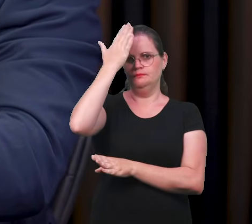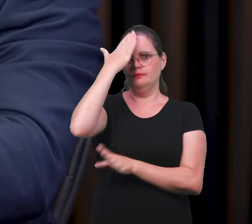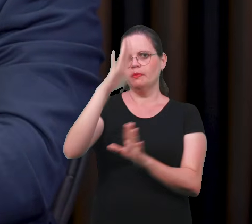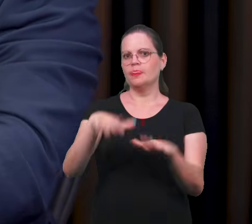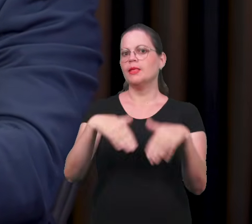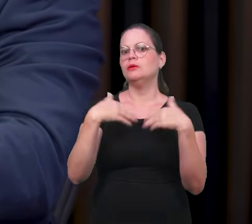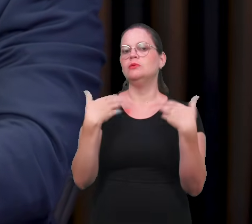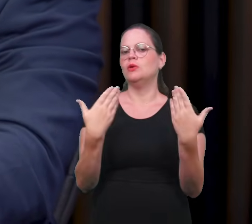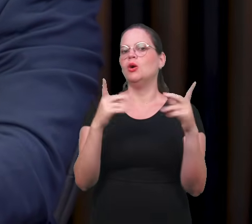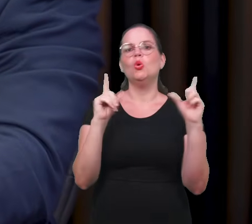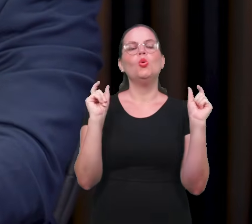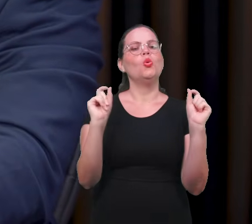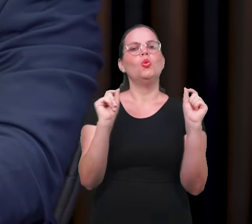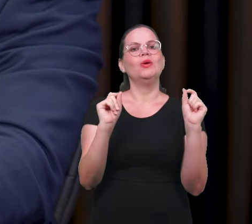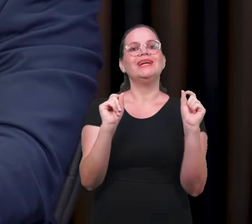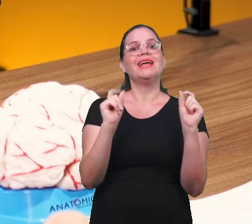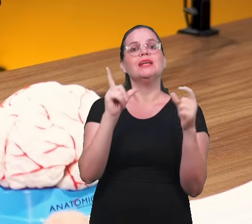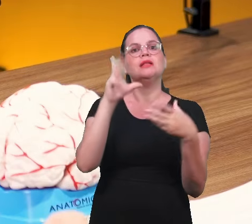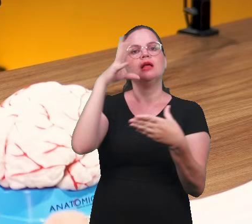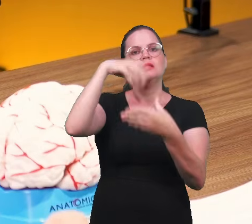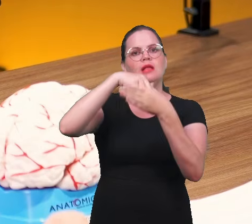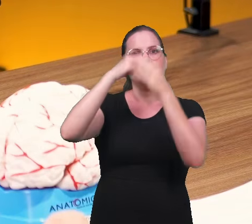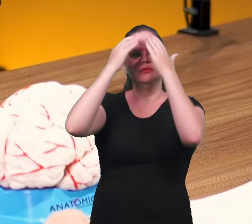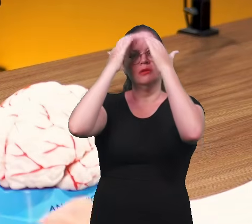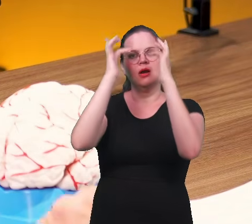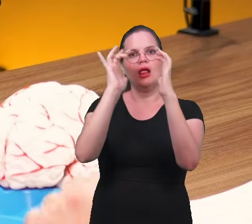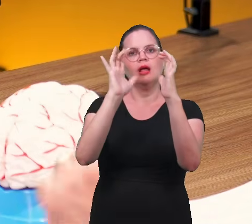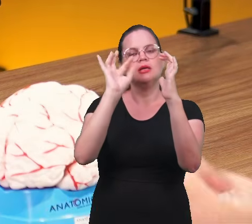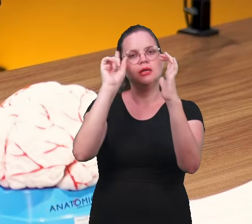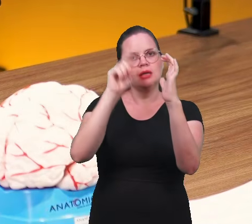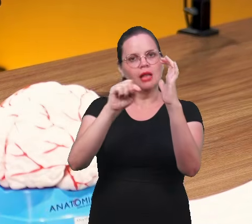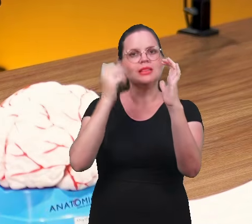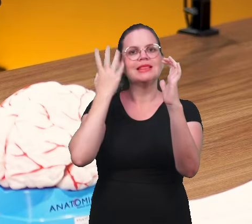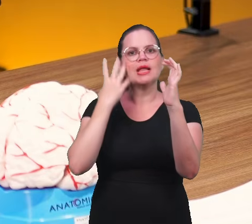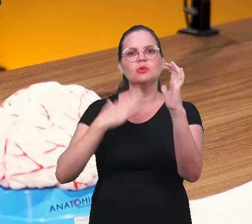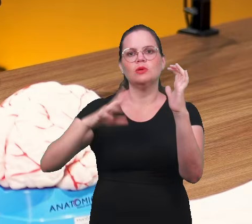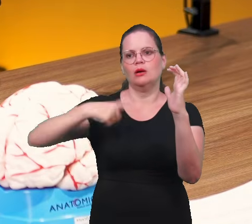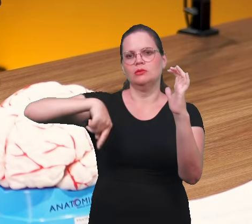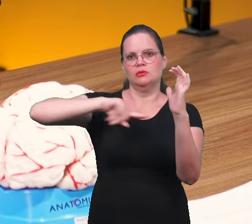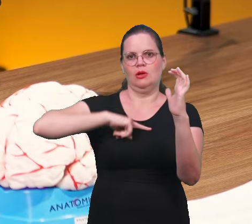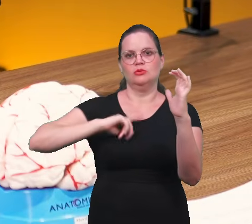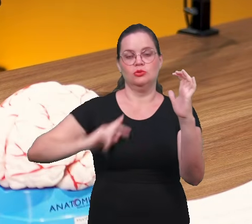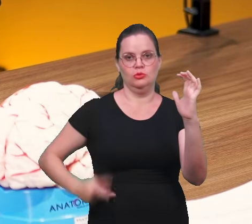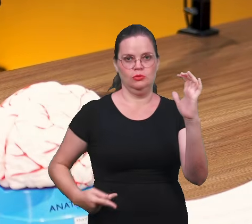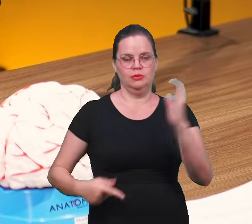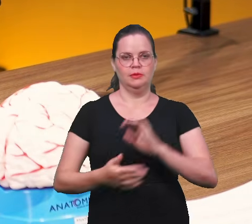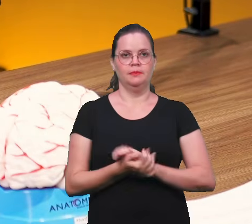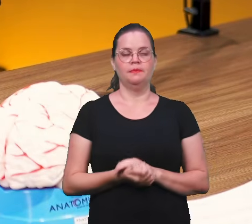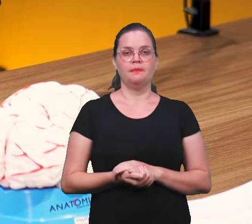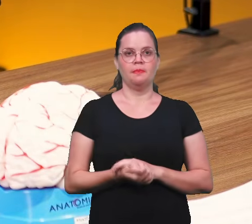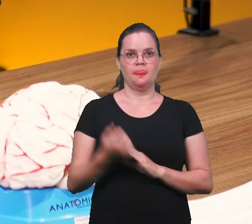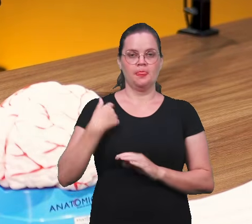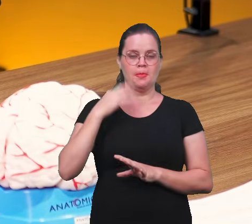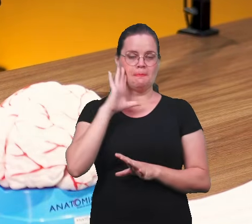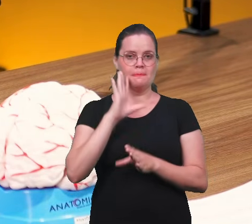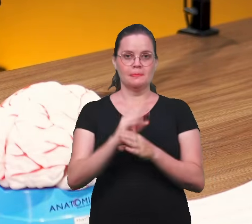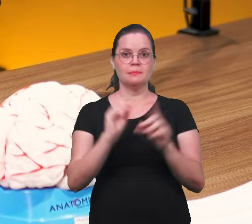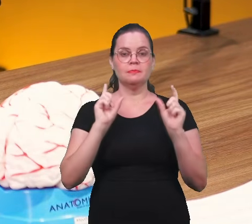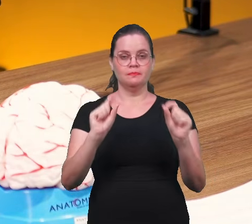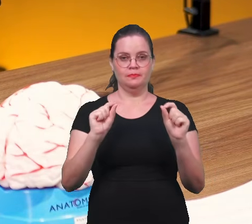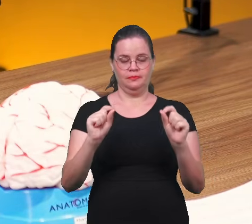condição primária do nosso coração. Muito bem. Entendendo isso, e o Espírito Santo,